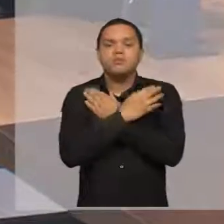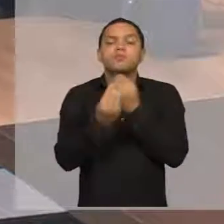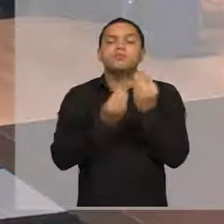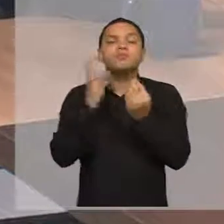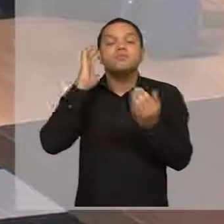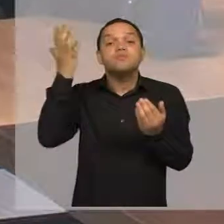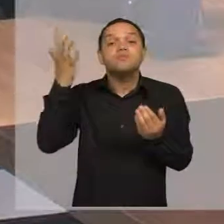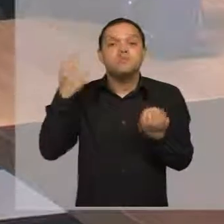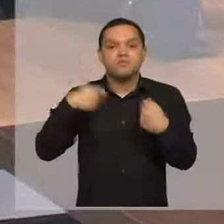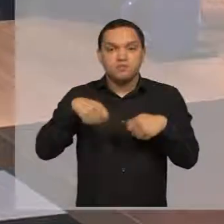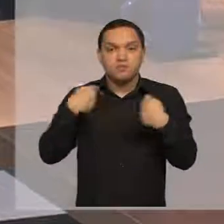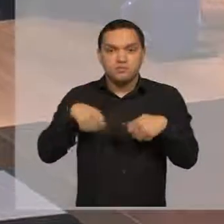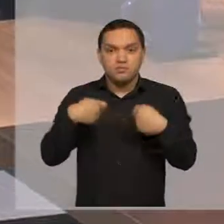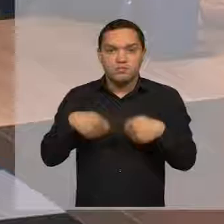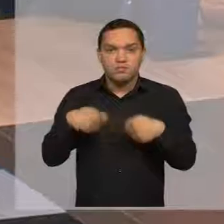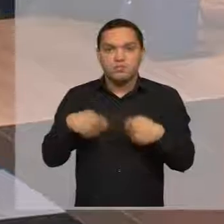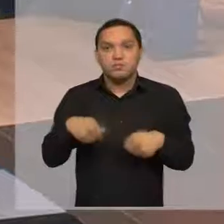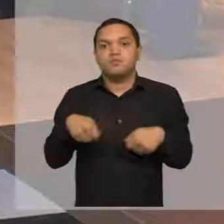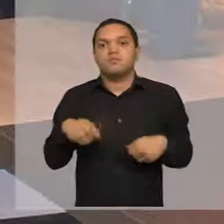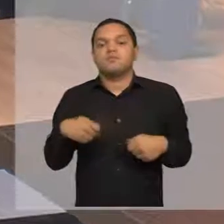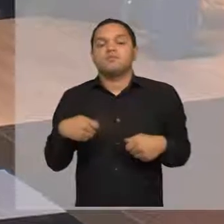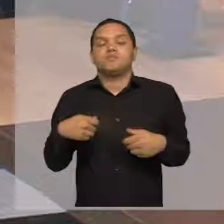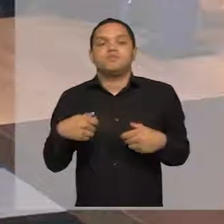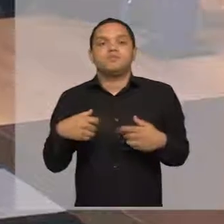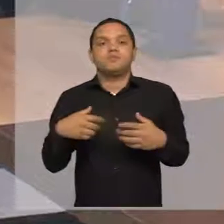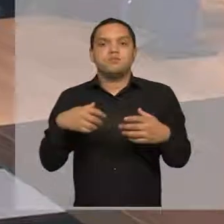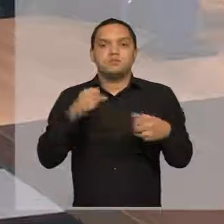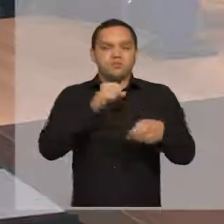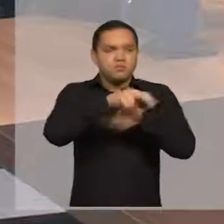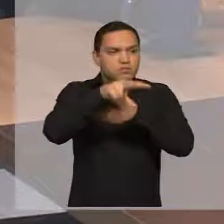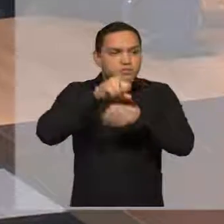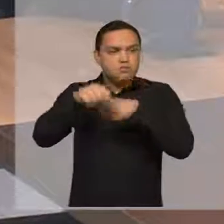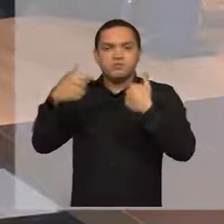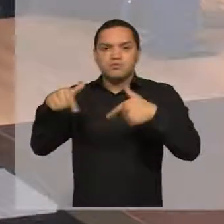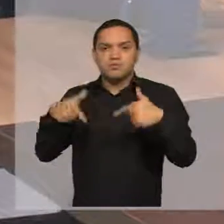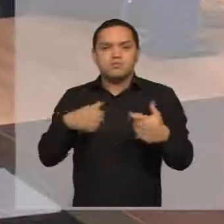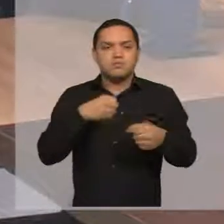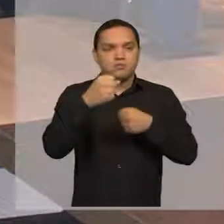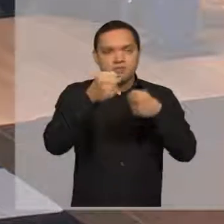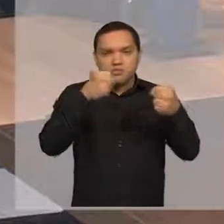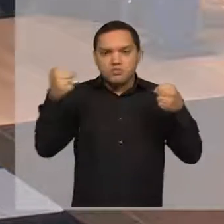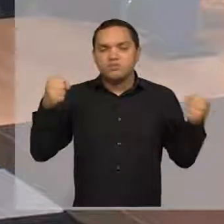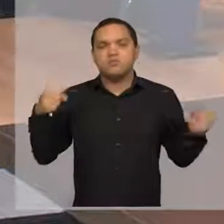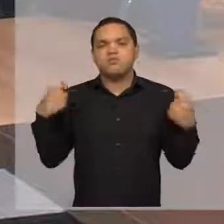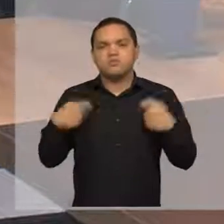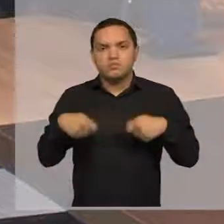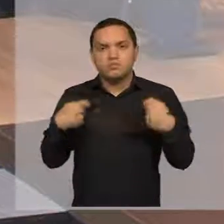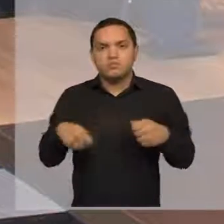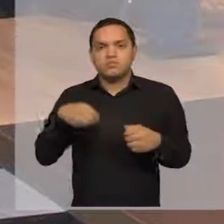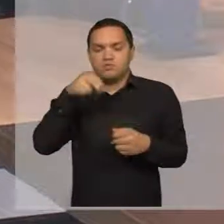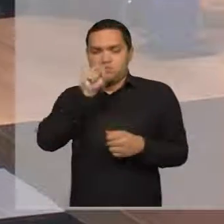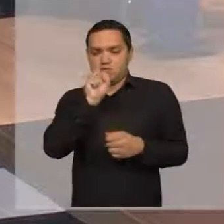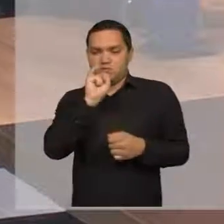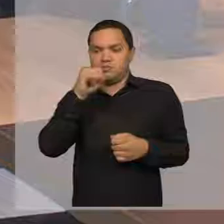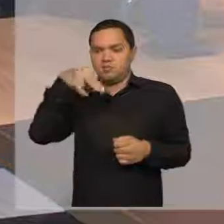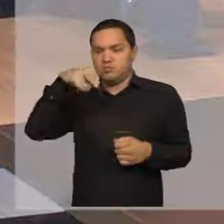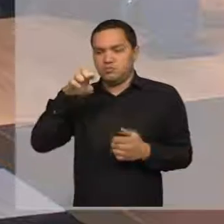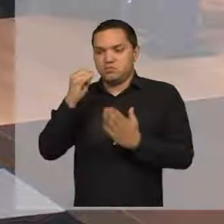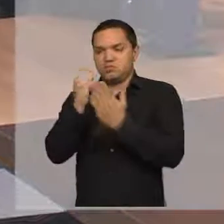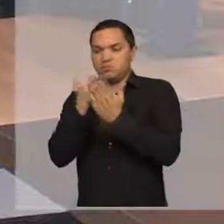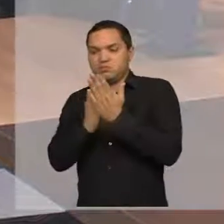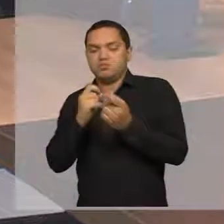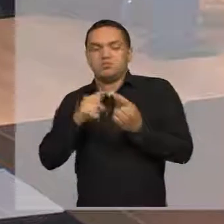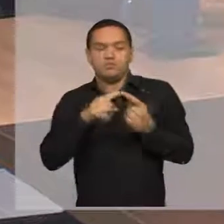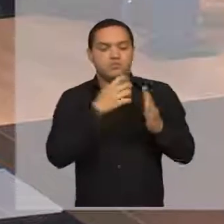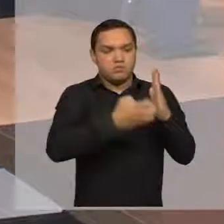para o trabalhador que vai ter 2 cadastros em busca de emprego. O cara sem emprego, sem recurso para estar se deslocando, vai fazer cadastro no Cine e fazer cadastro